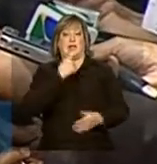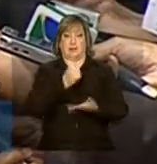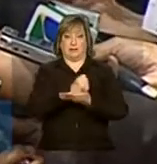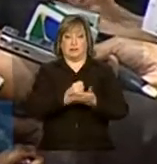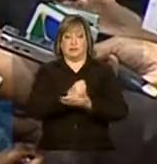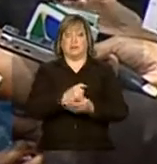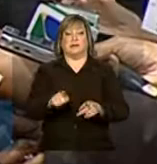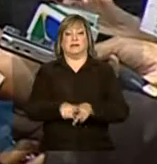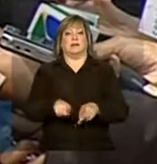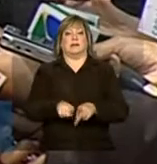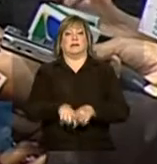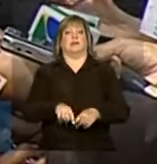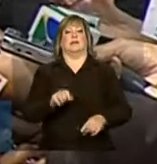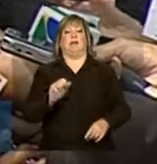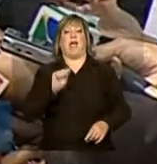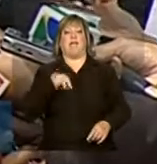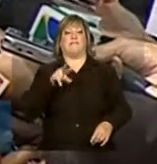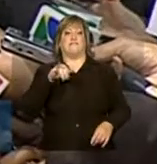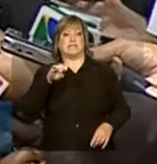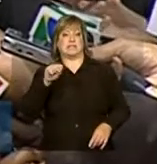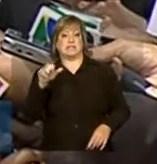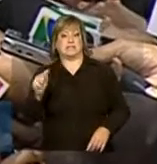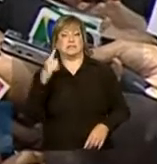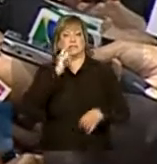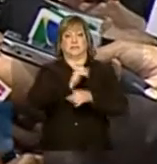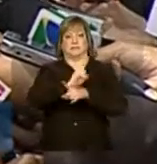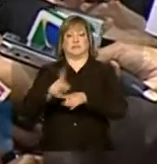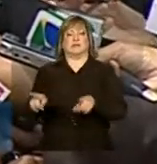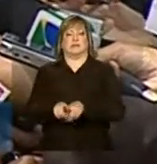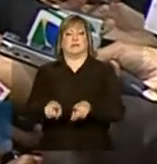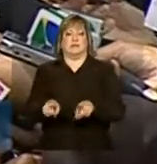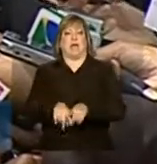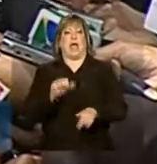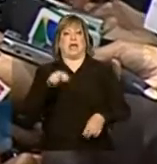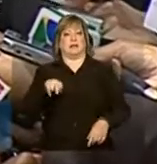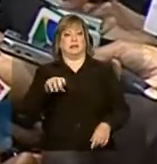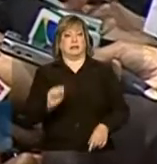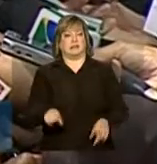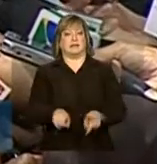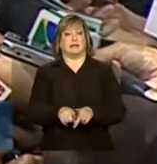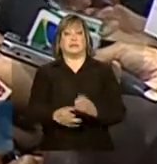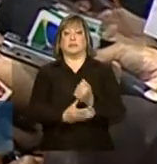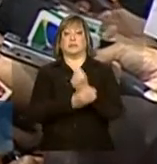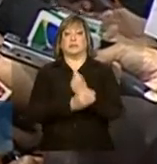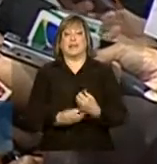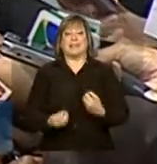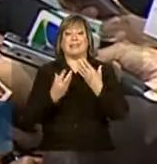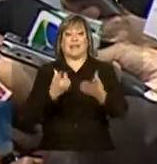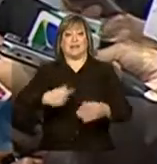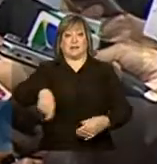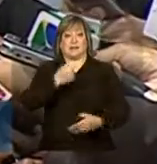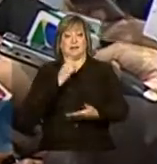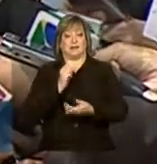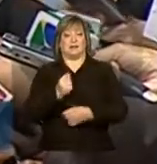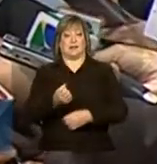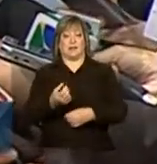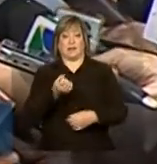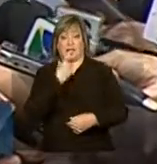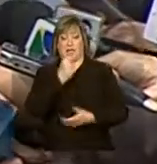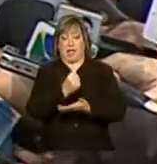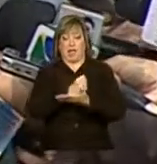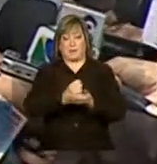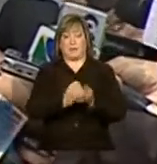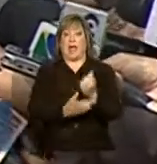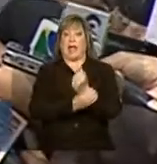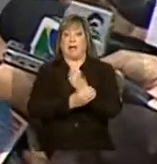de vigilância sanitária, pela própria ANS, para que a segurança na entrega desse medicamento seja garantida para o paciente. Agora, em caso de